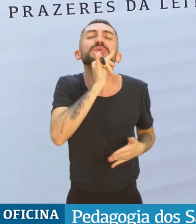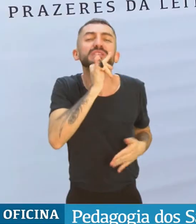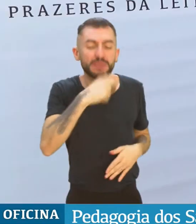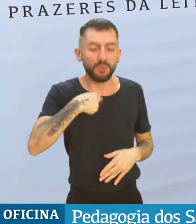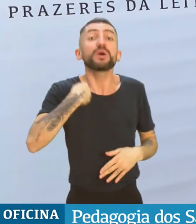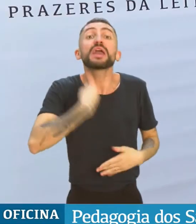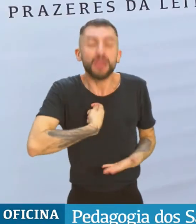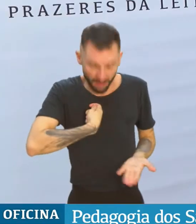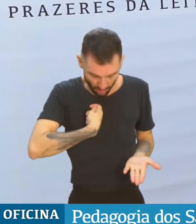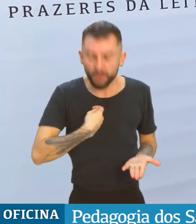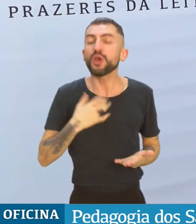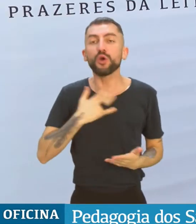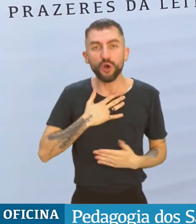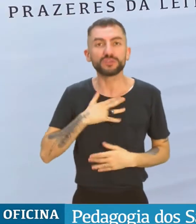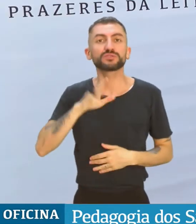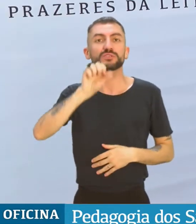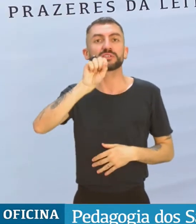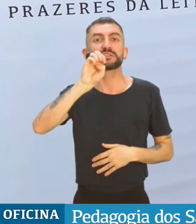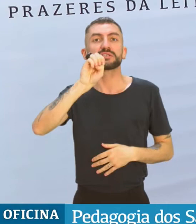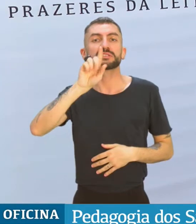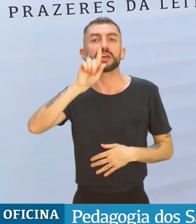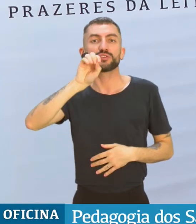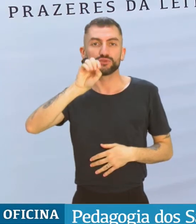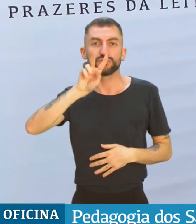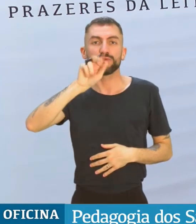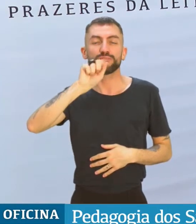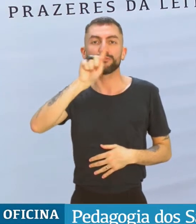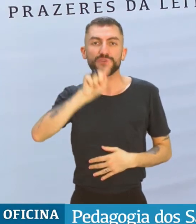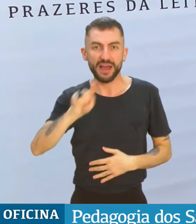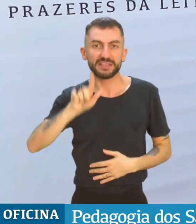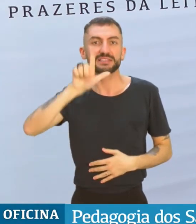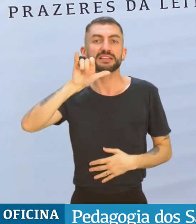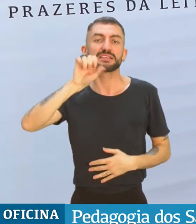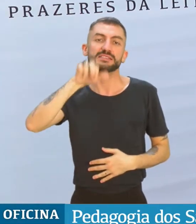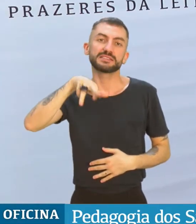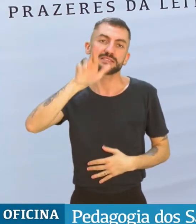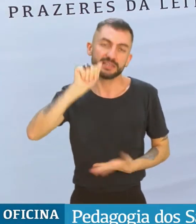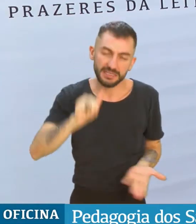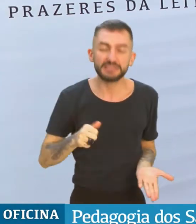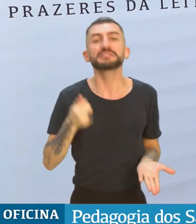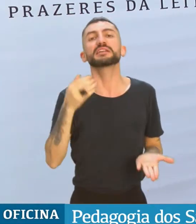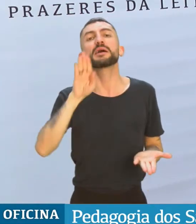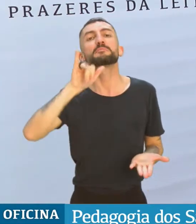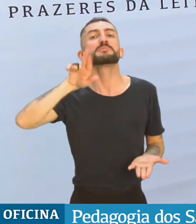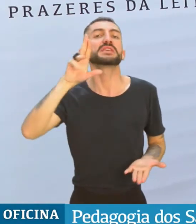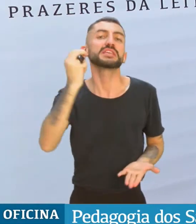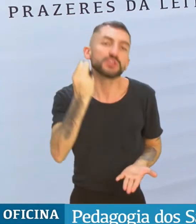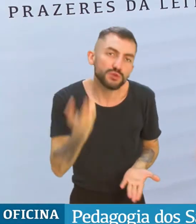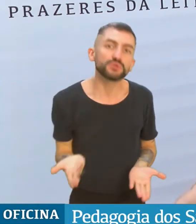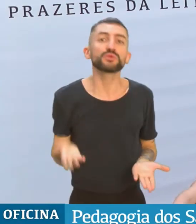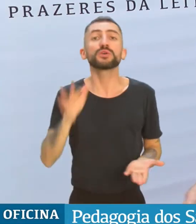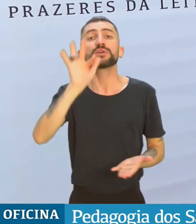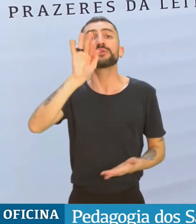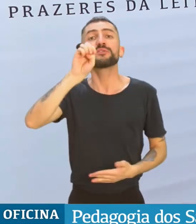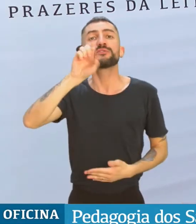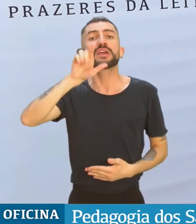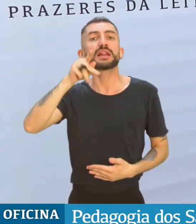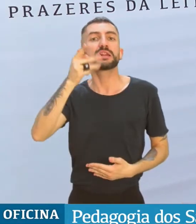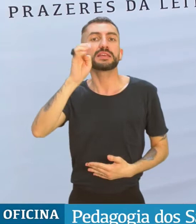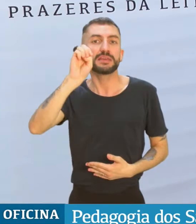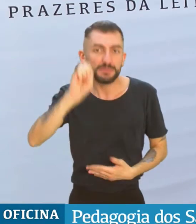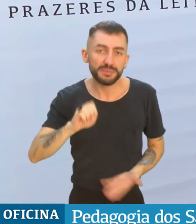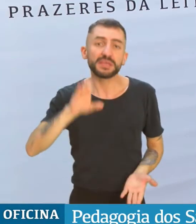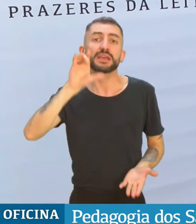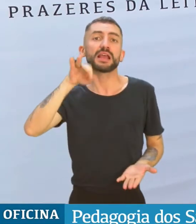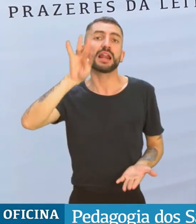Sérgio Vaz, Ferrez, Elisandra Souza, Dinha, Binho, Felipe Marinho,